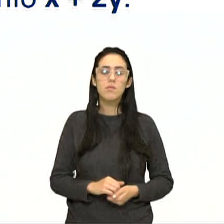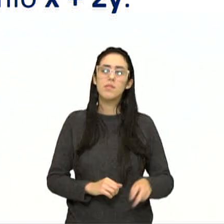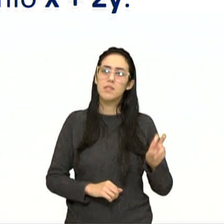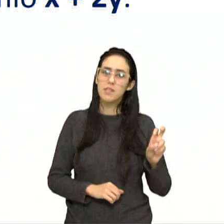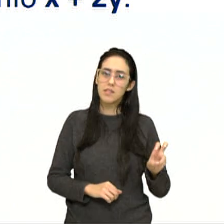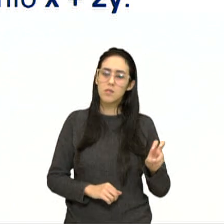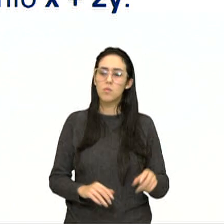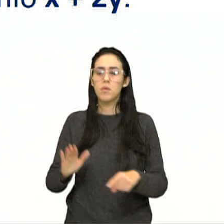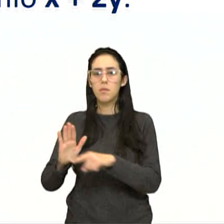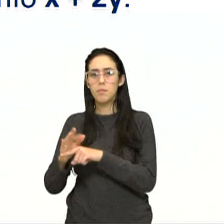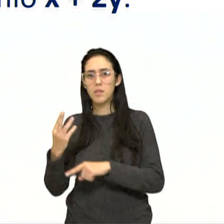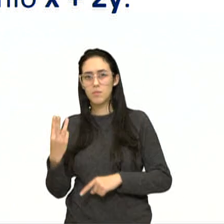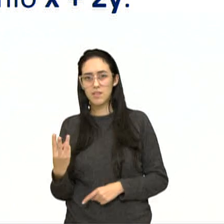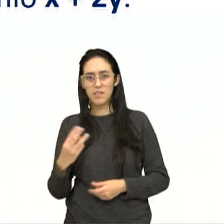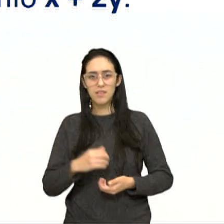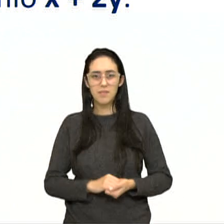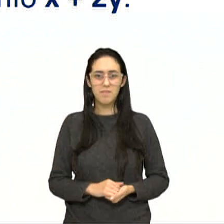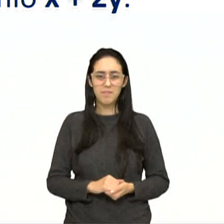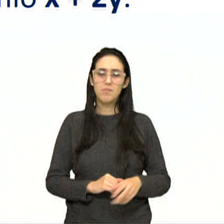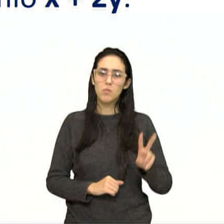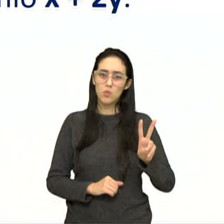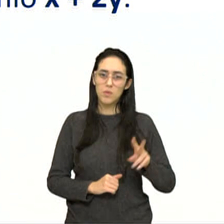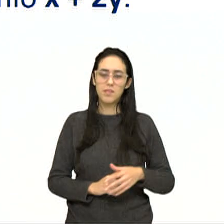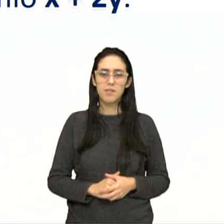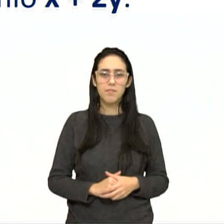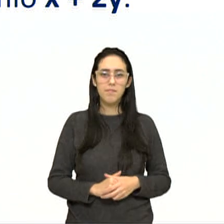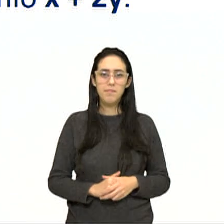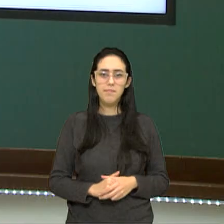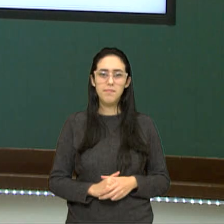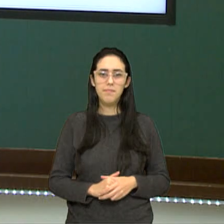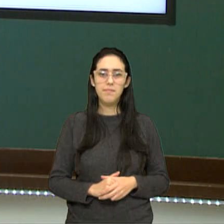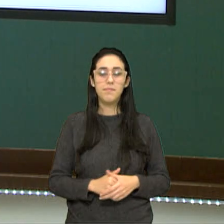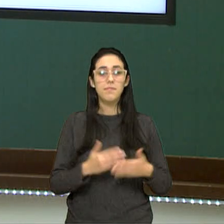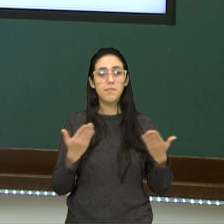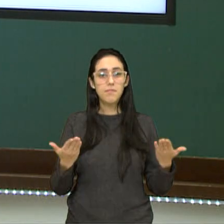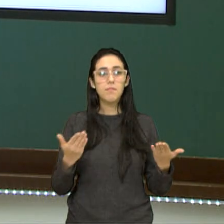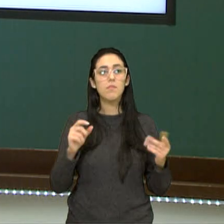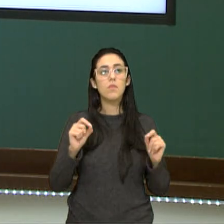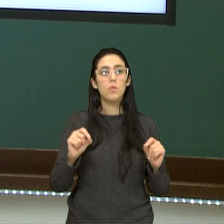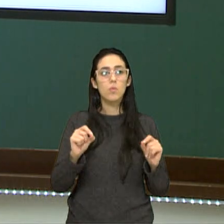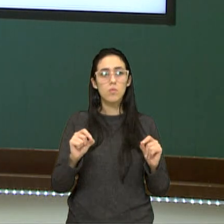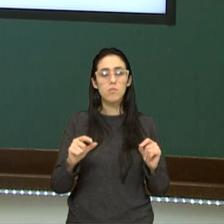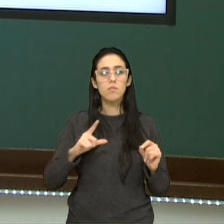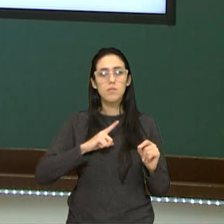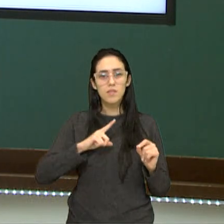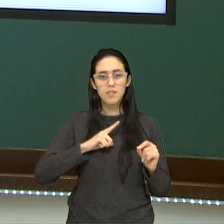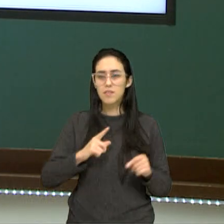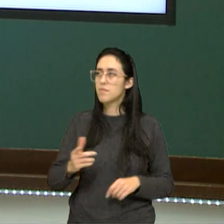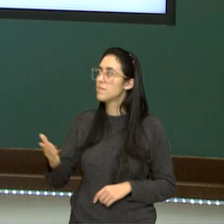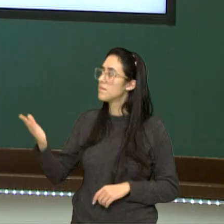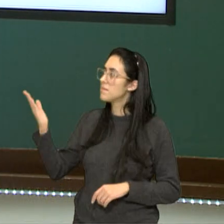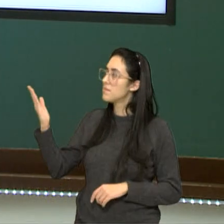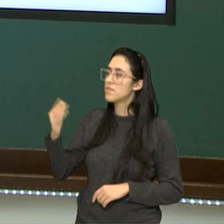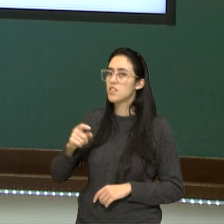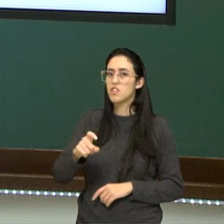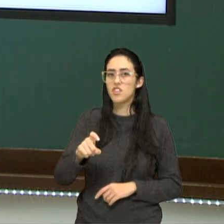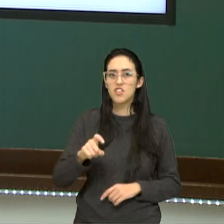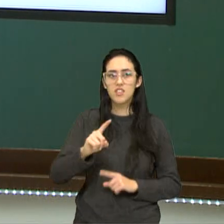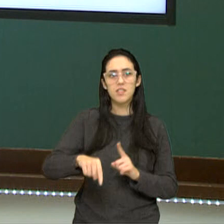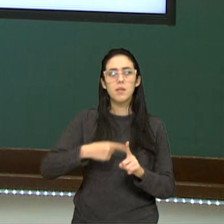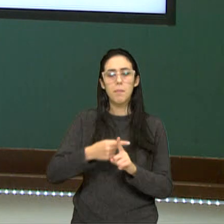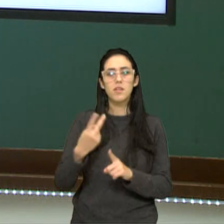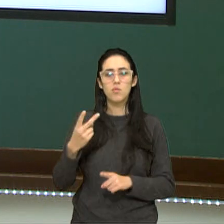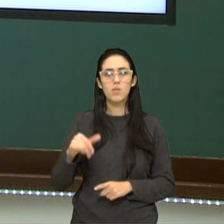menos 3. 5 menos 3, 2. Então, a diferença entre os preços é expressa pelo polinômio x